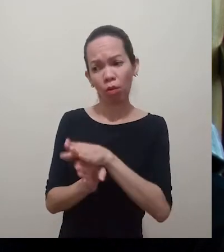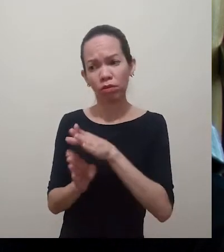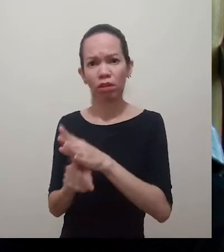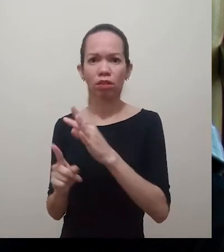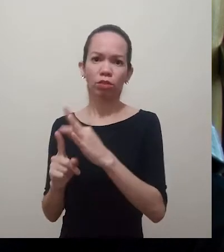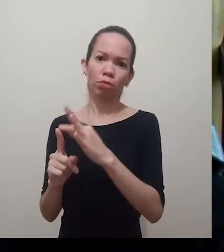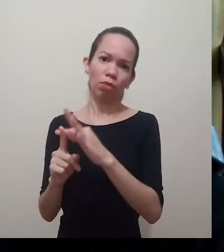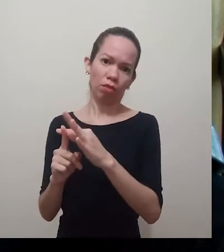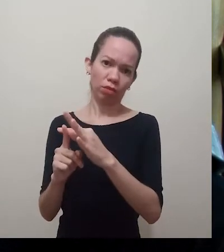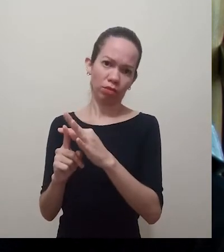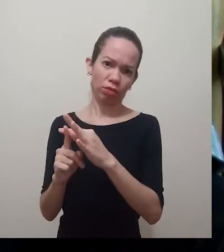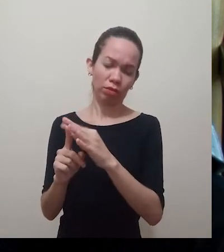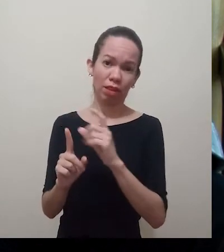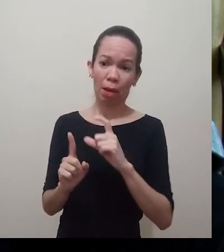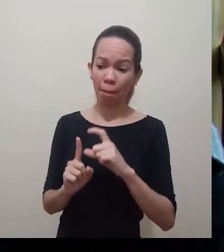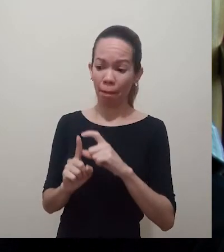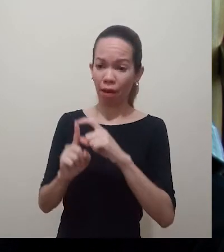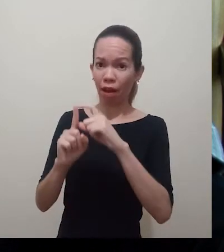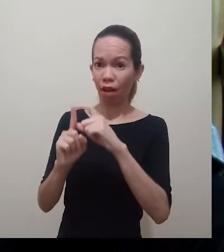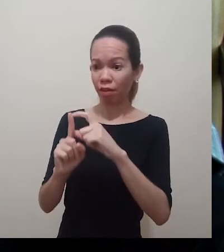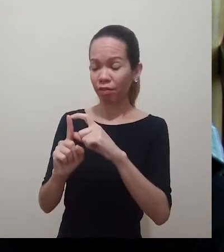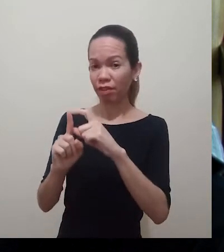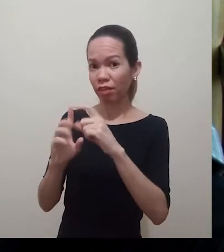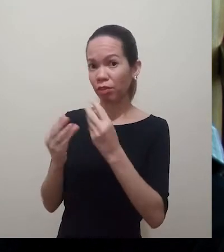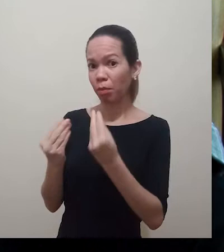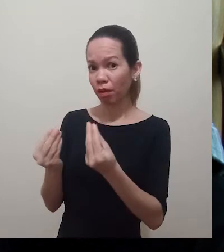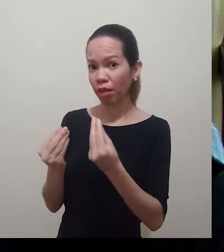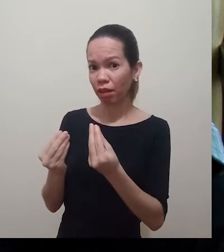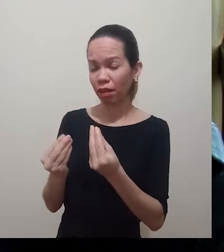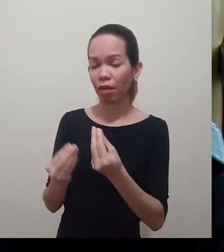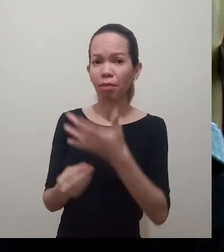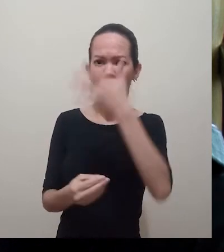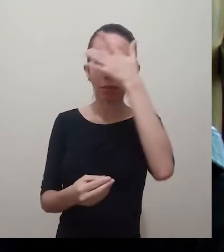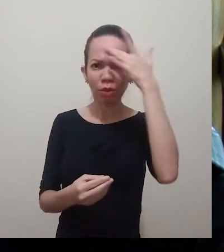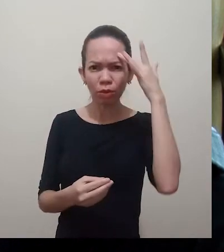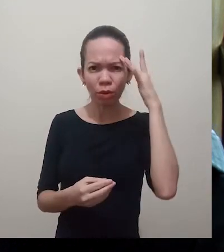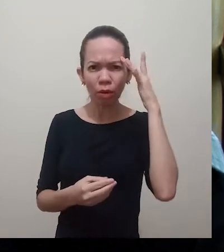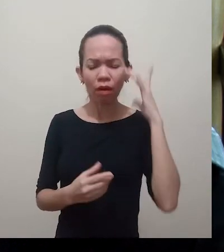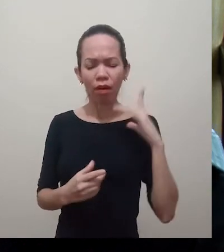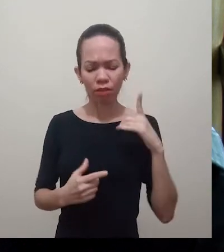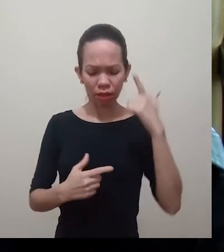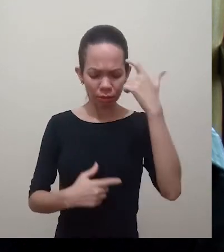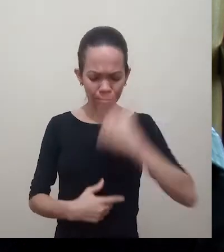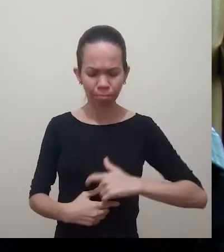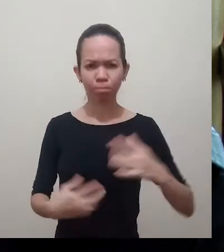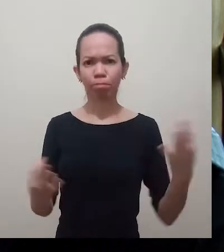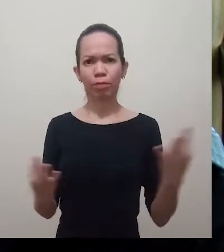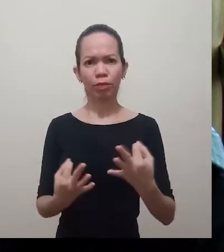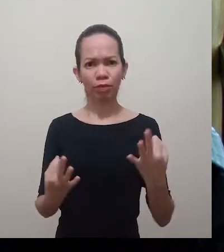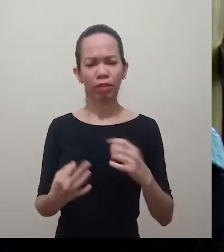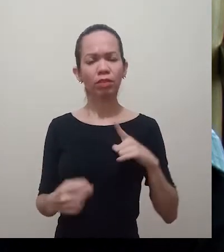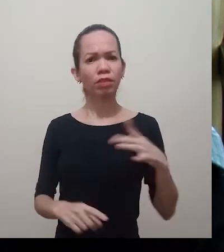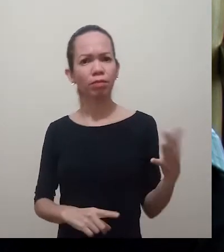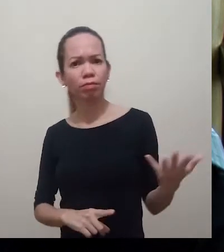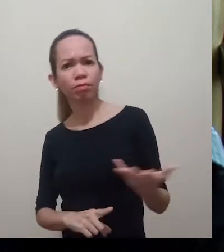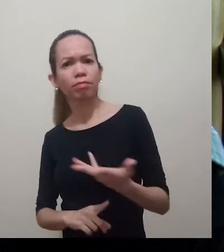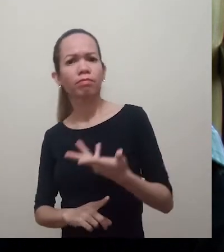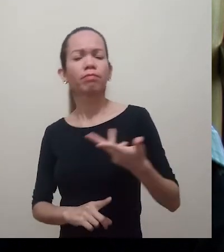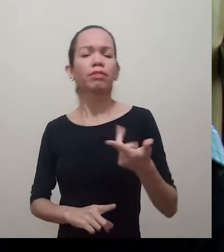para isso timóteo para que o homem de deus seja perfeito e perfeitamente habilitado para toda boa obra